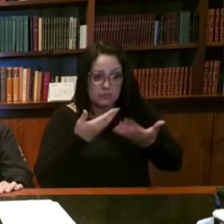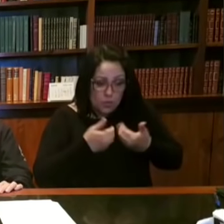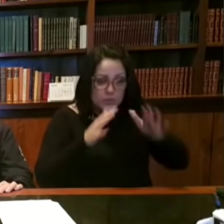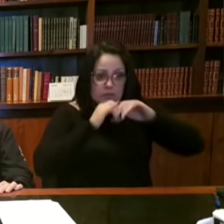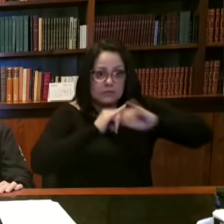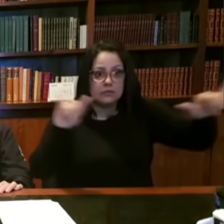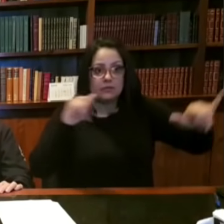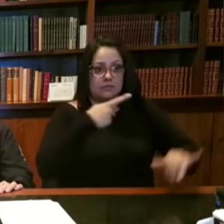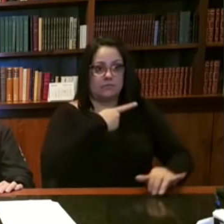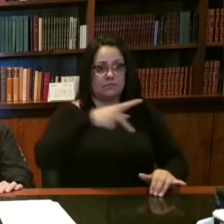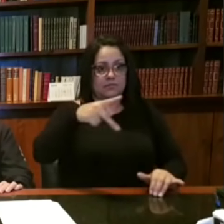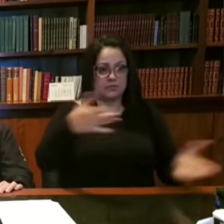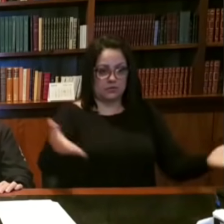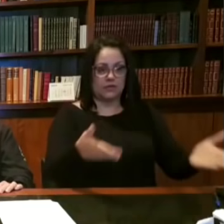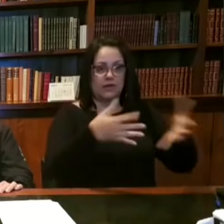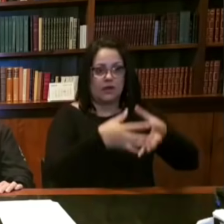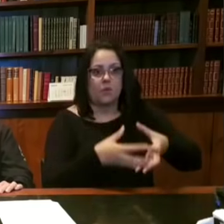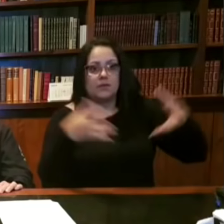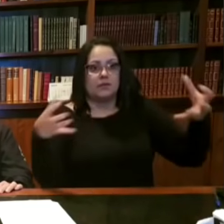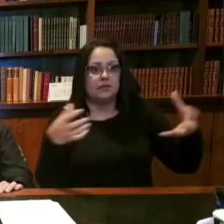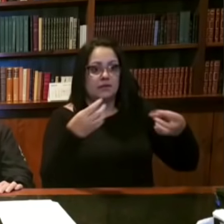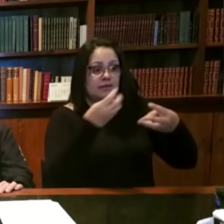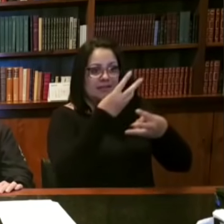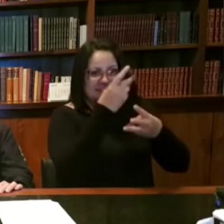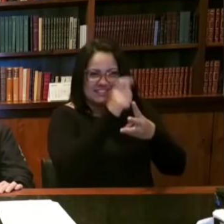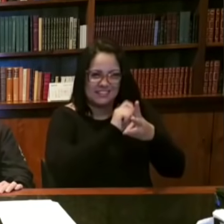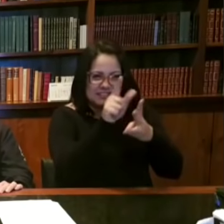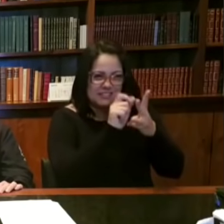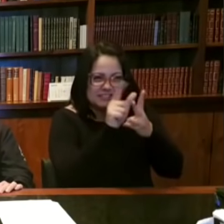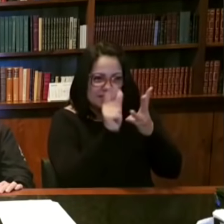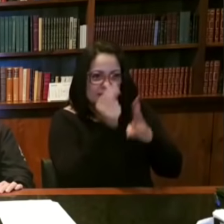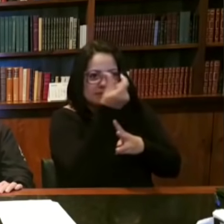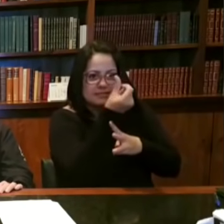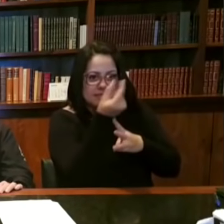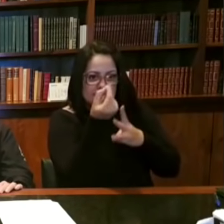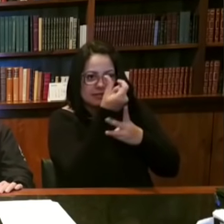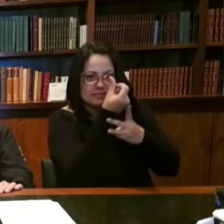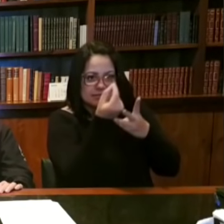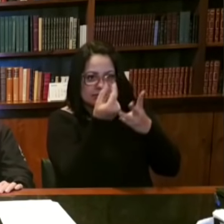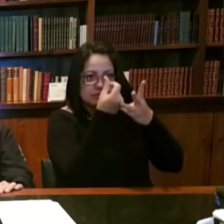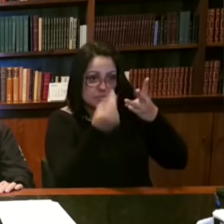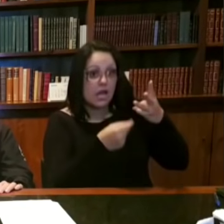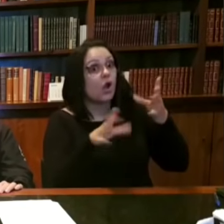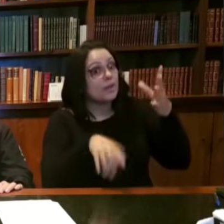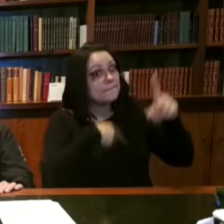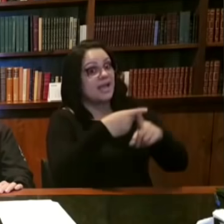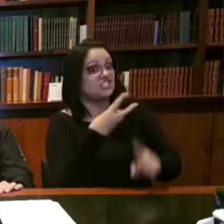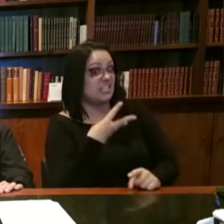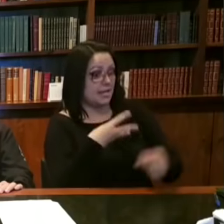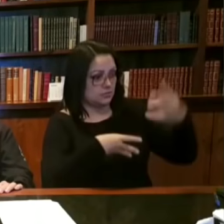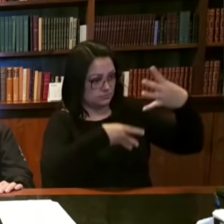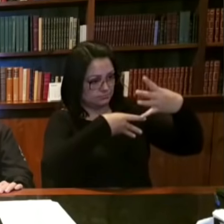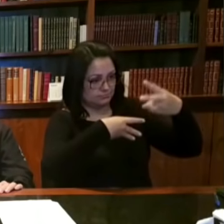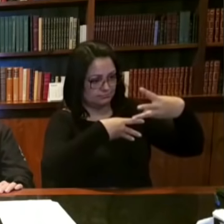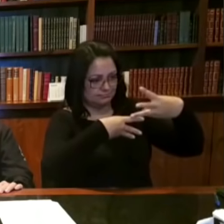agora vai expandir um pouco aí. Tivemos 3 meses a 600, agora vamos mais 3 meses descendo, né? 500, 400,